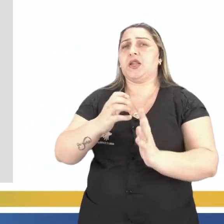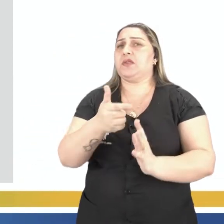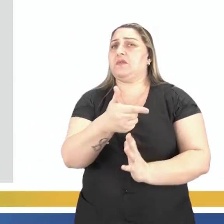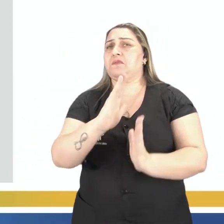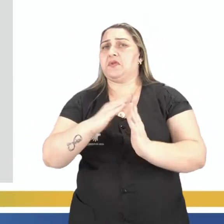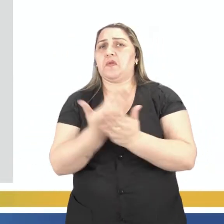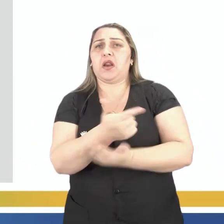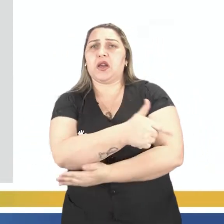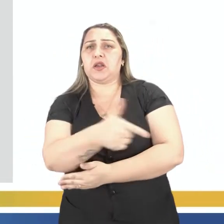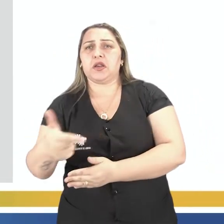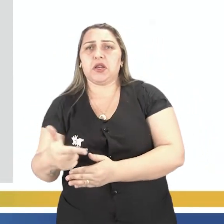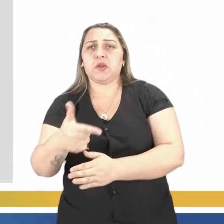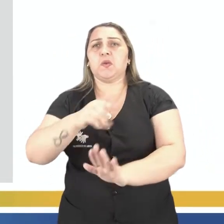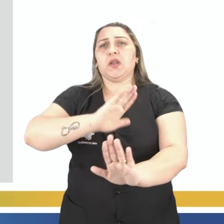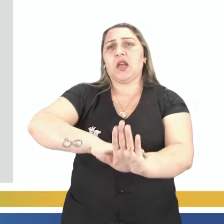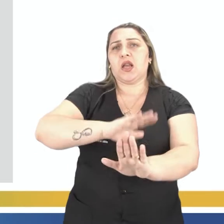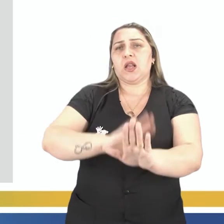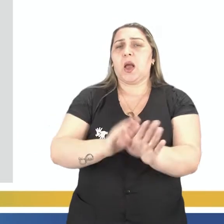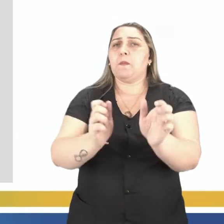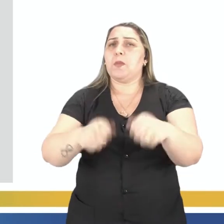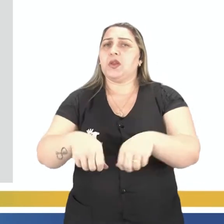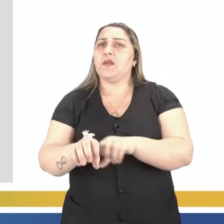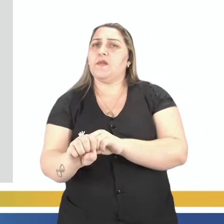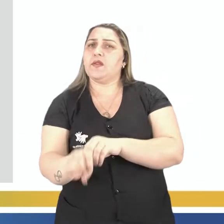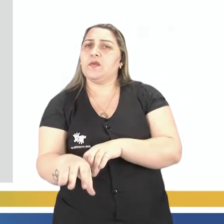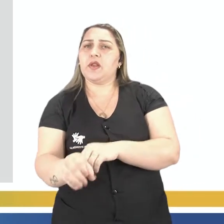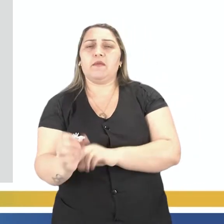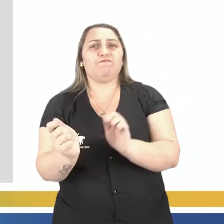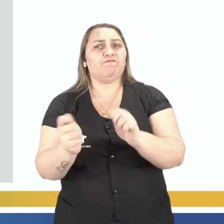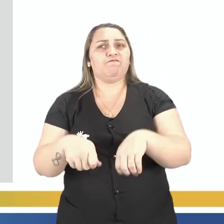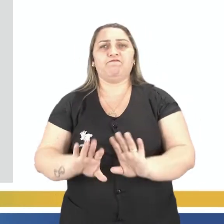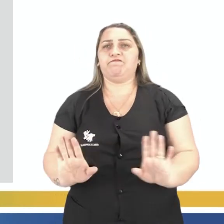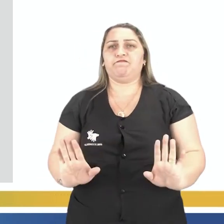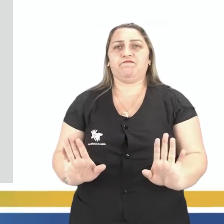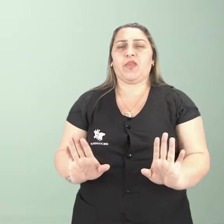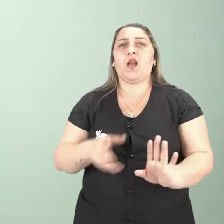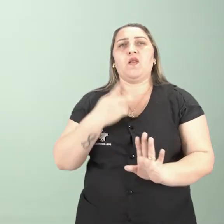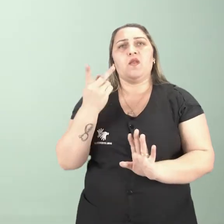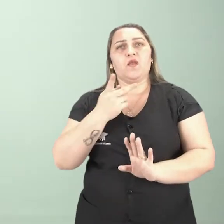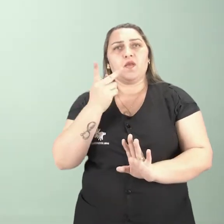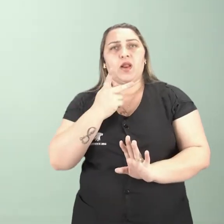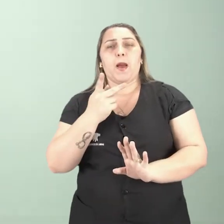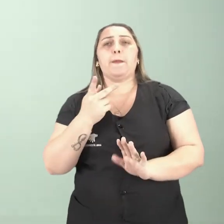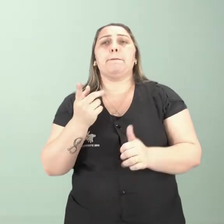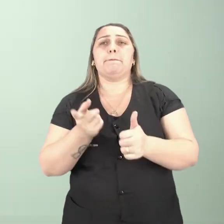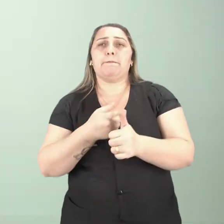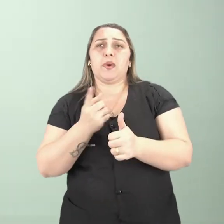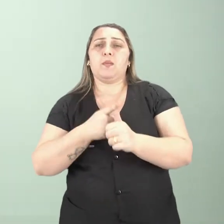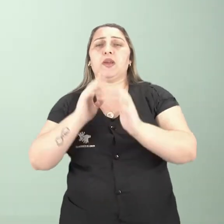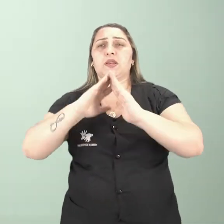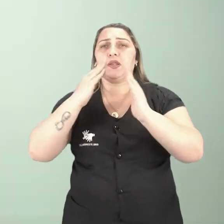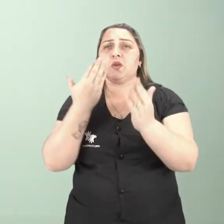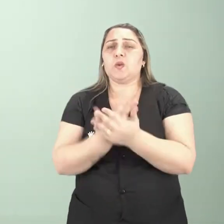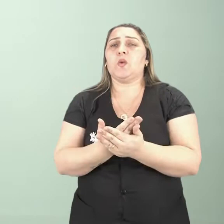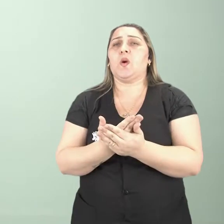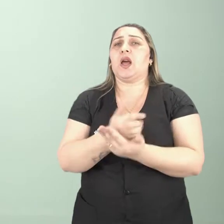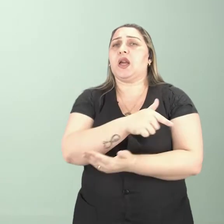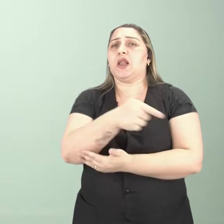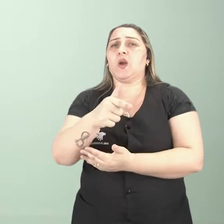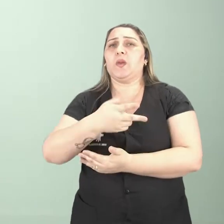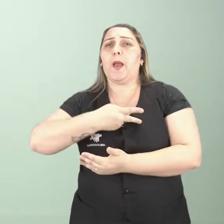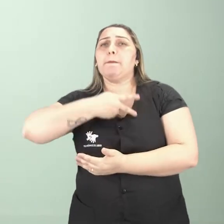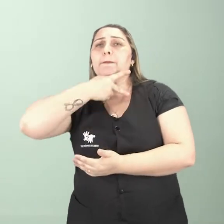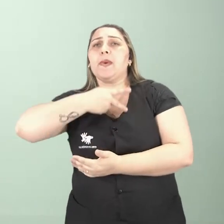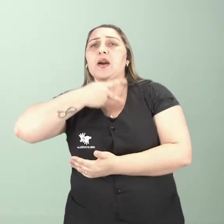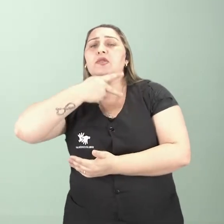ideologia. Isso é possível? Em educação, isso não é possível. Quando eu digo que eu vou primar por uma escola sem partido